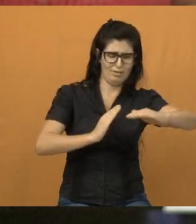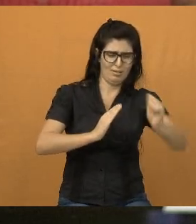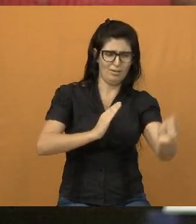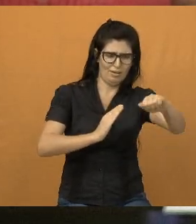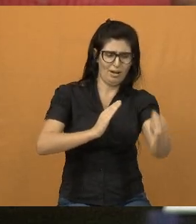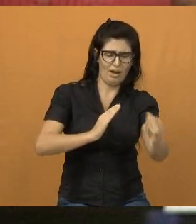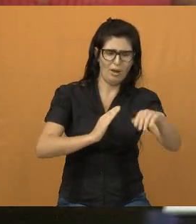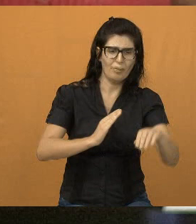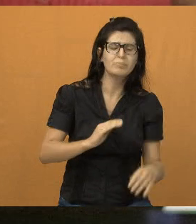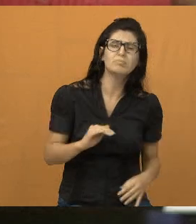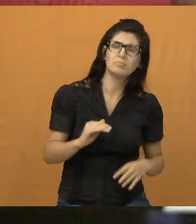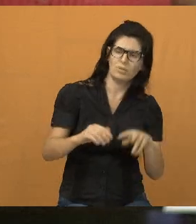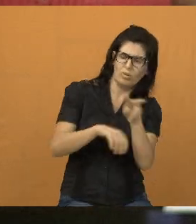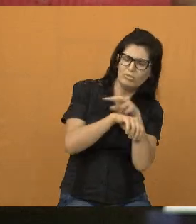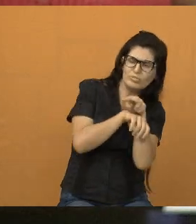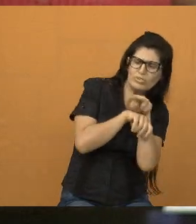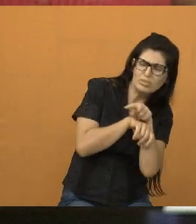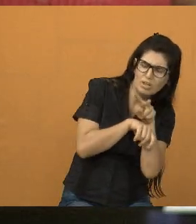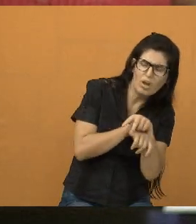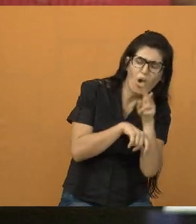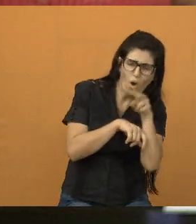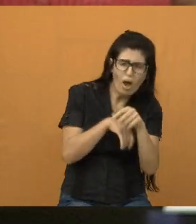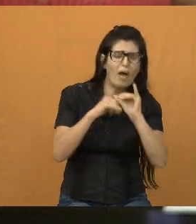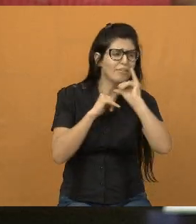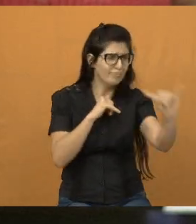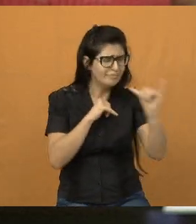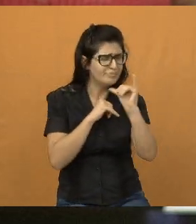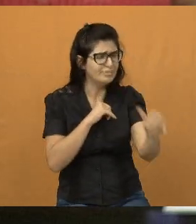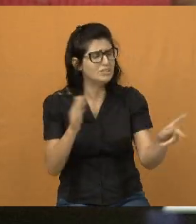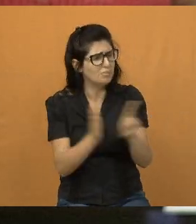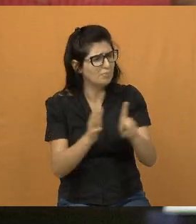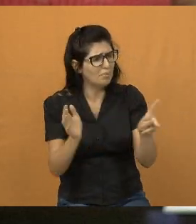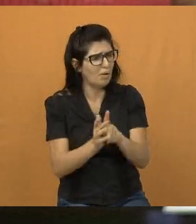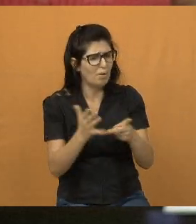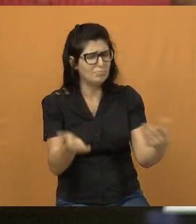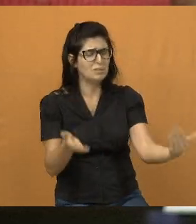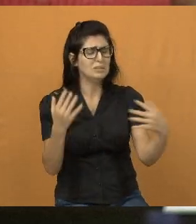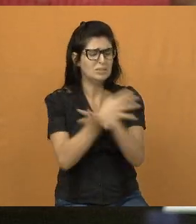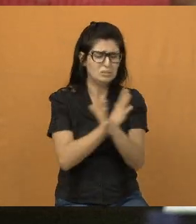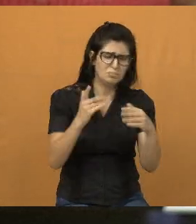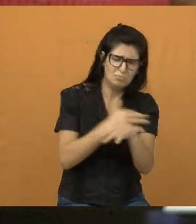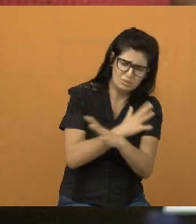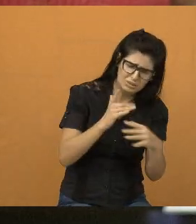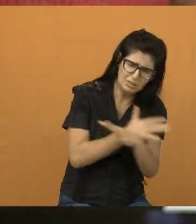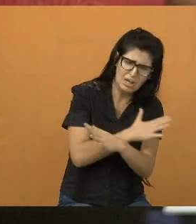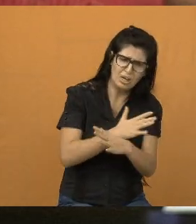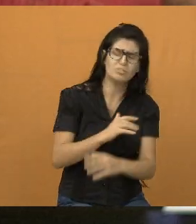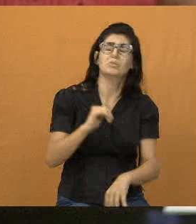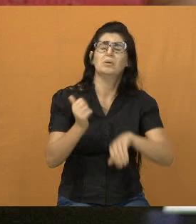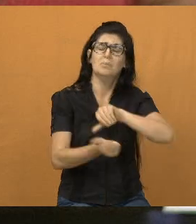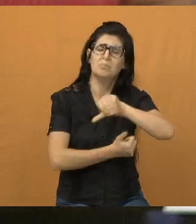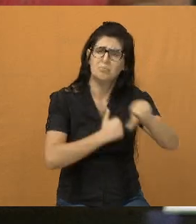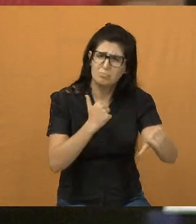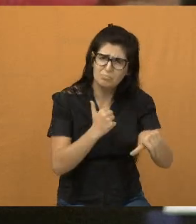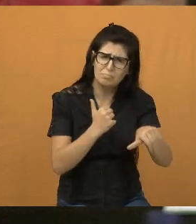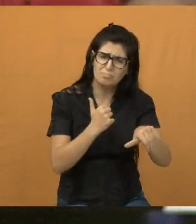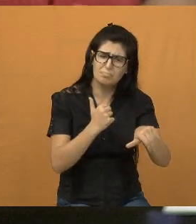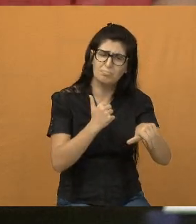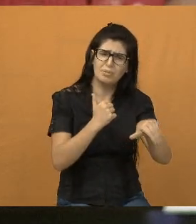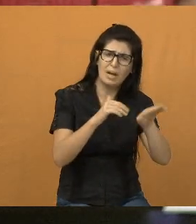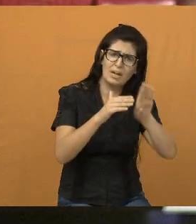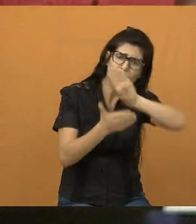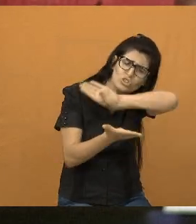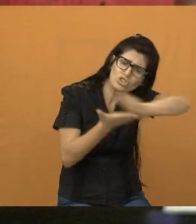e nós informamos ao setor competente, que é a Secretaria de Mobilidade, para fins de remoção desses